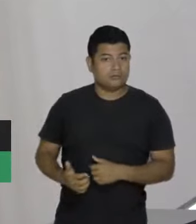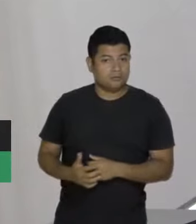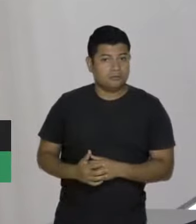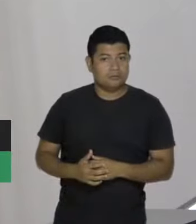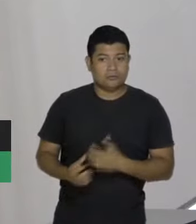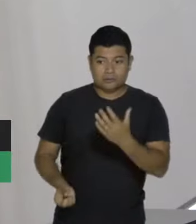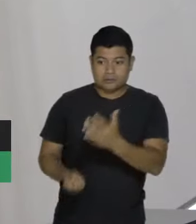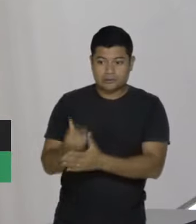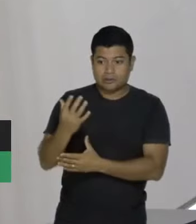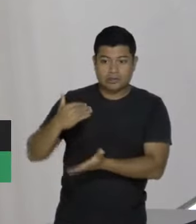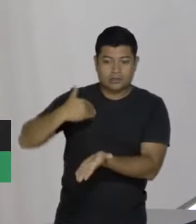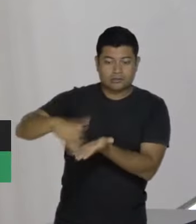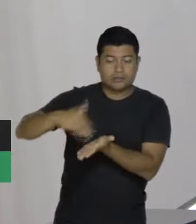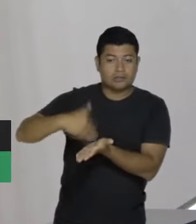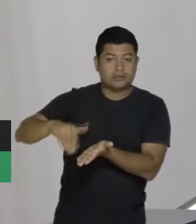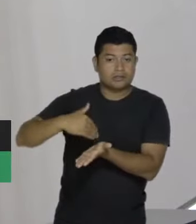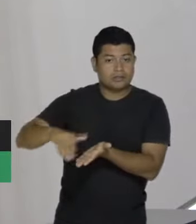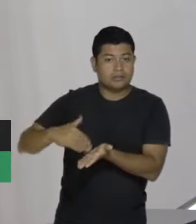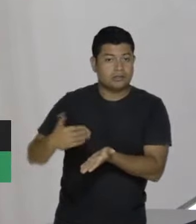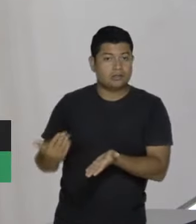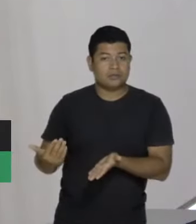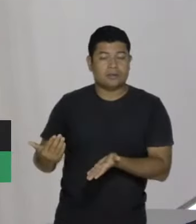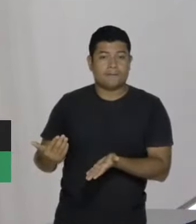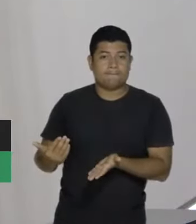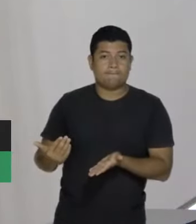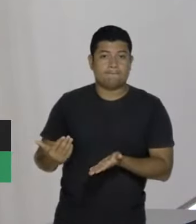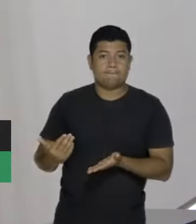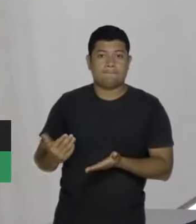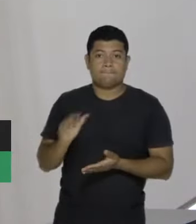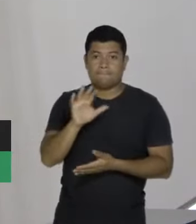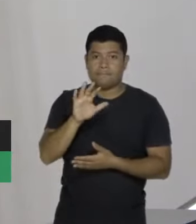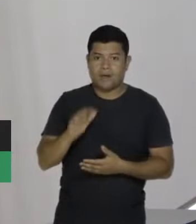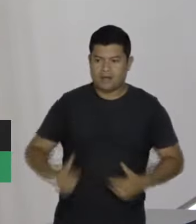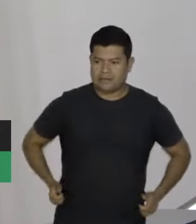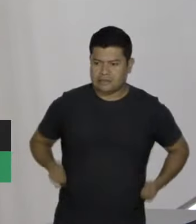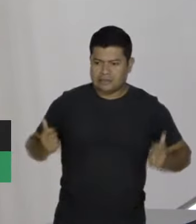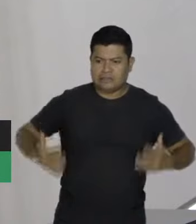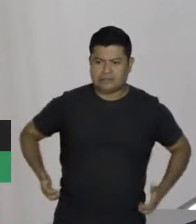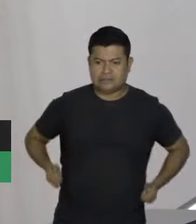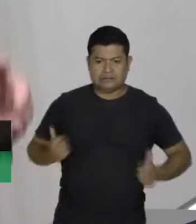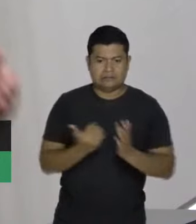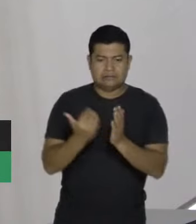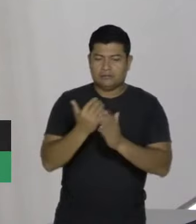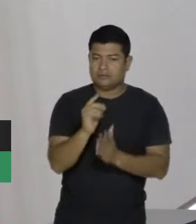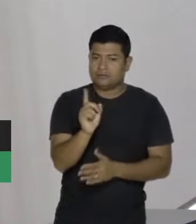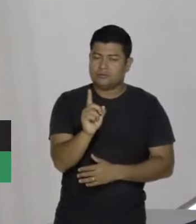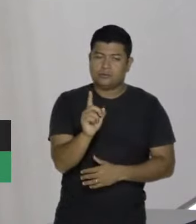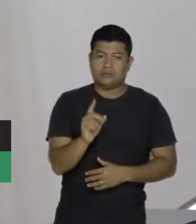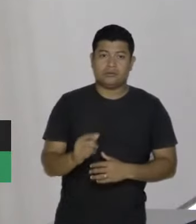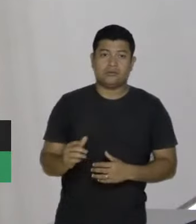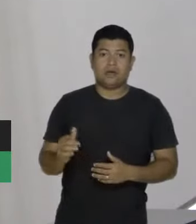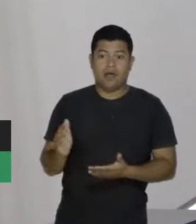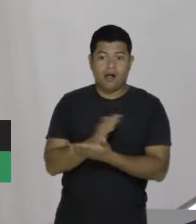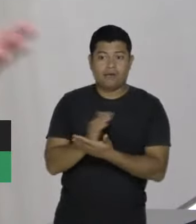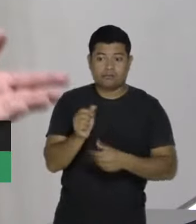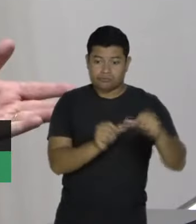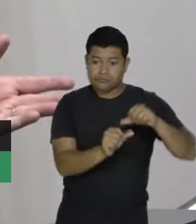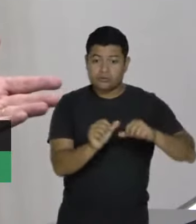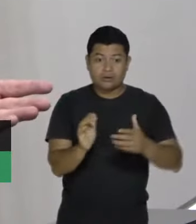criando secretarias sem aumentar o tamanho do Estado, criando e alterando.